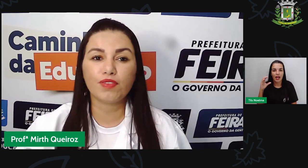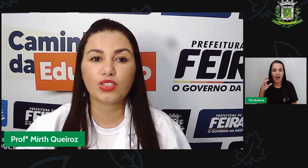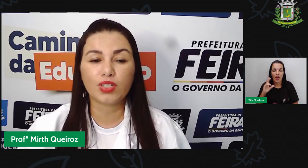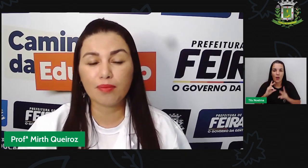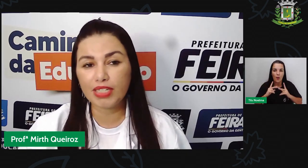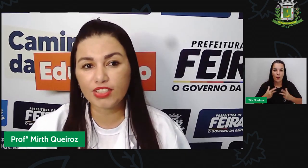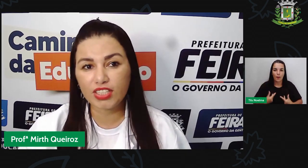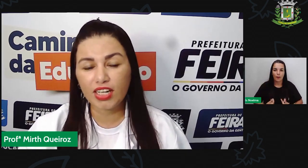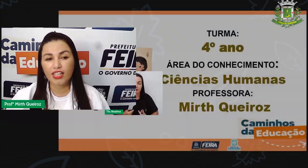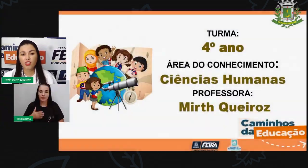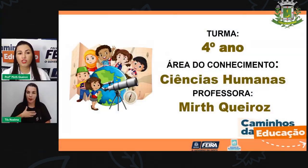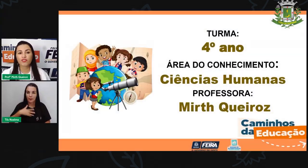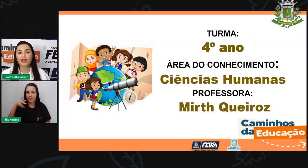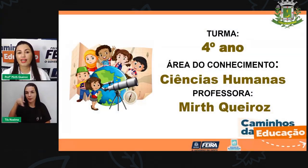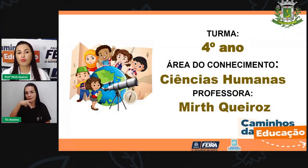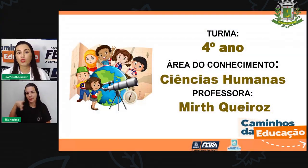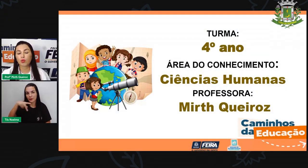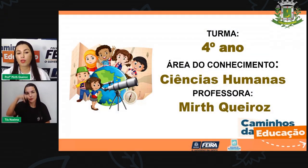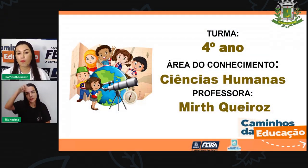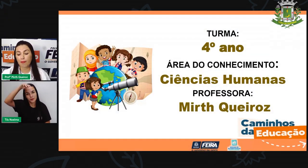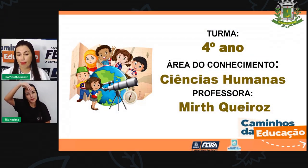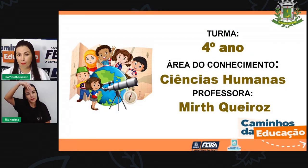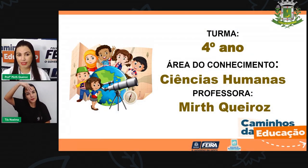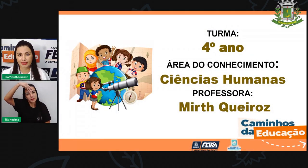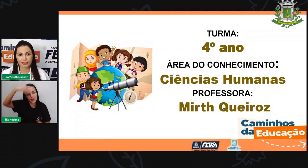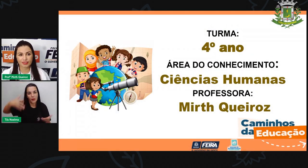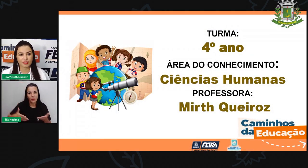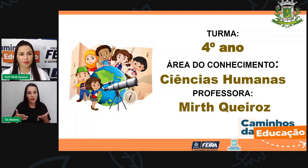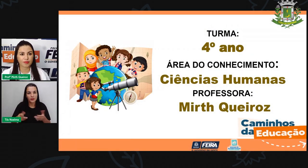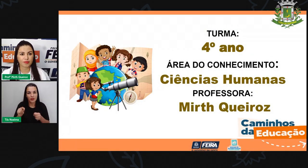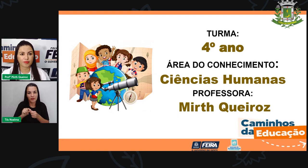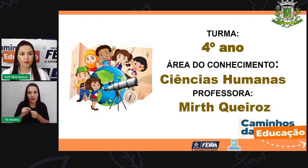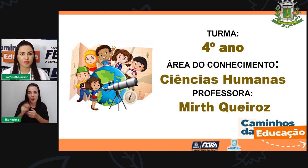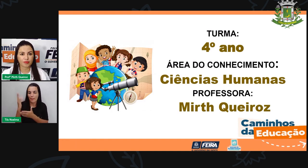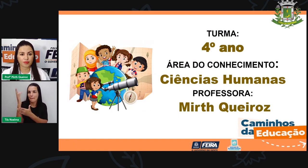sou a professora Mirth, e hoje falaremos sobre mapas.